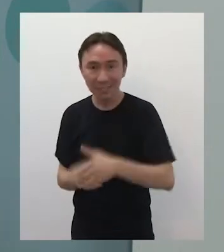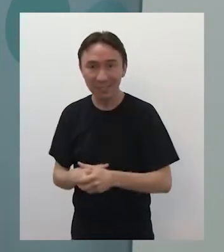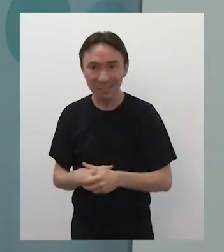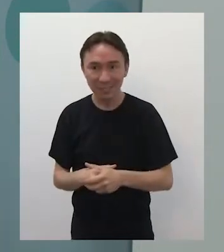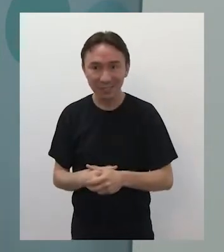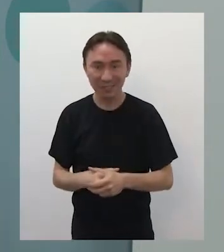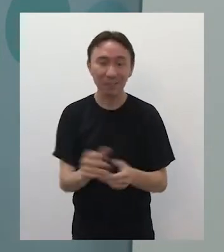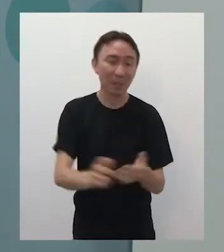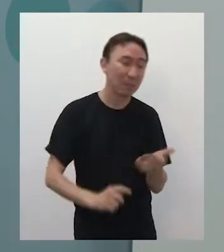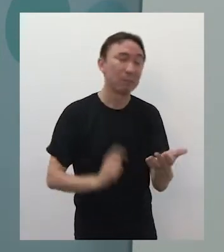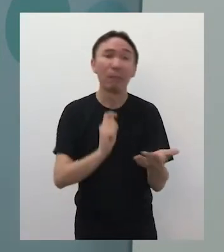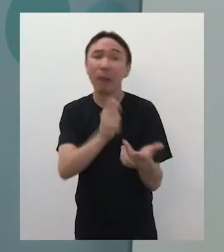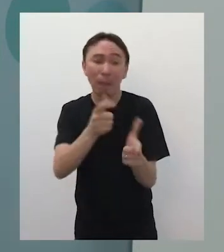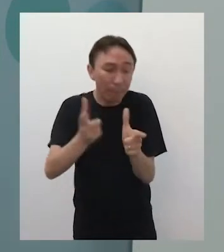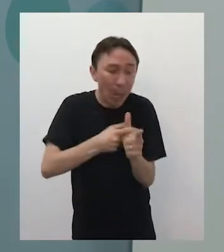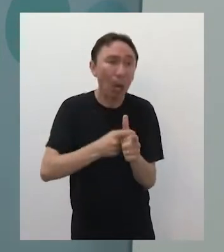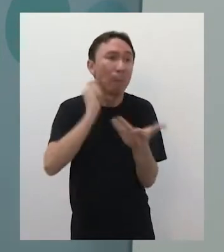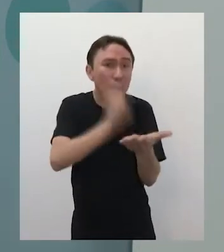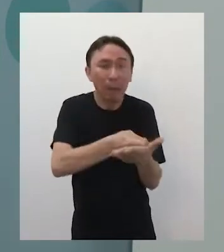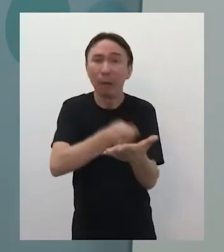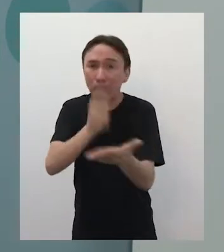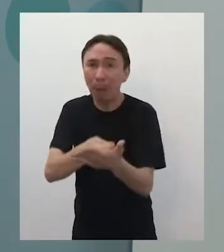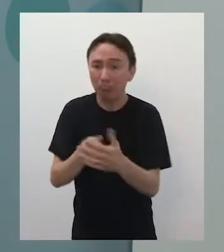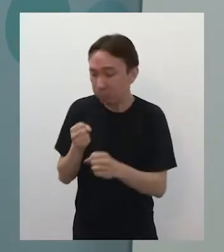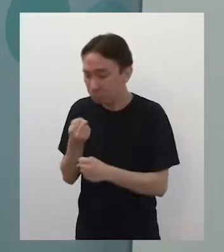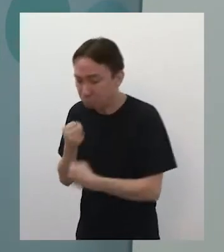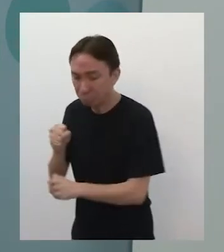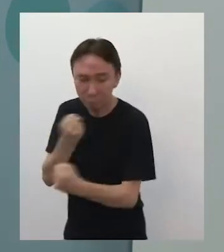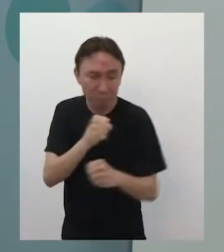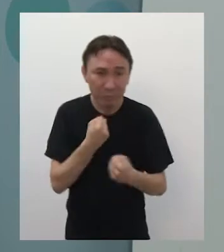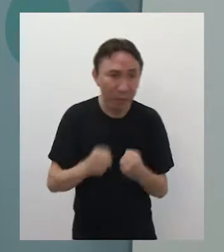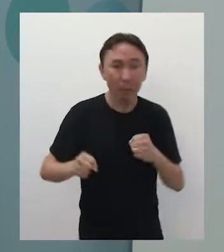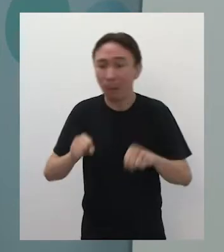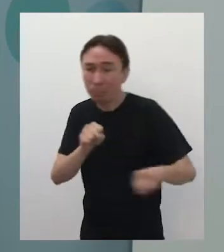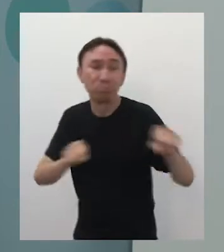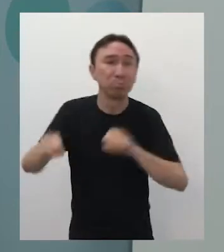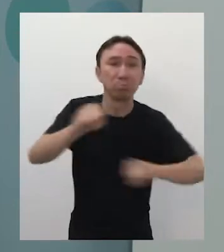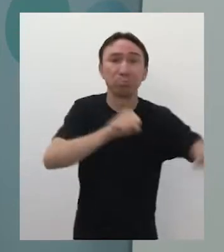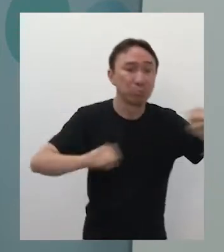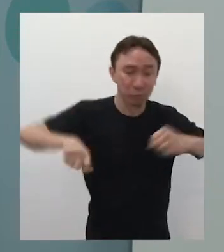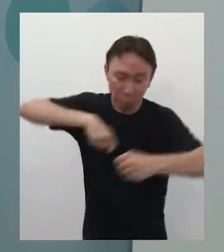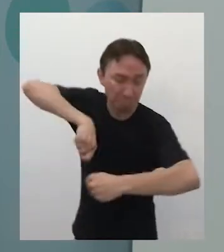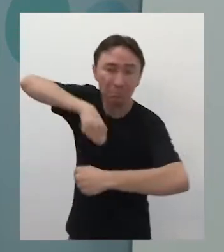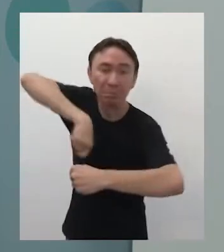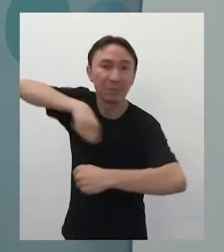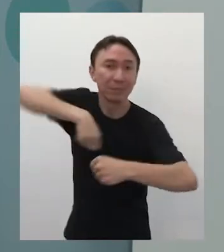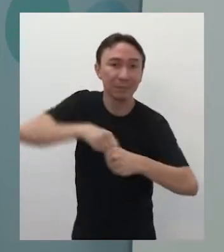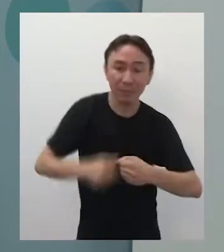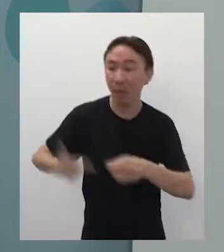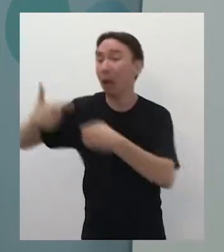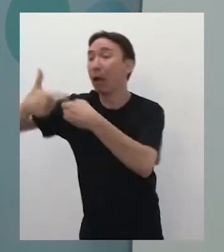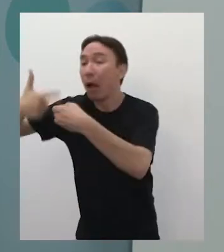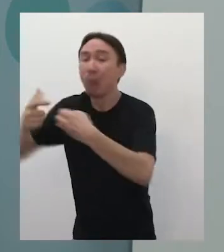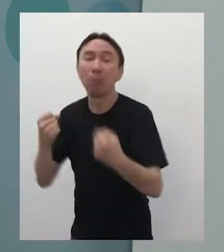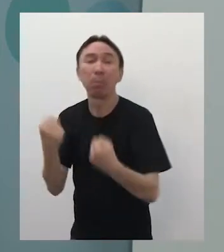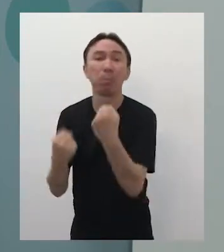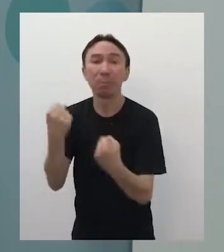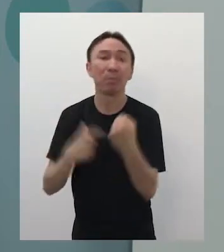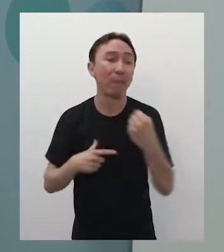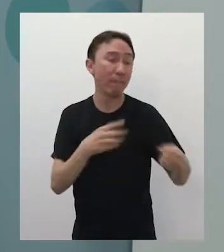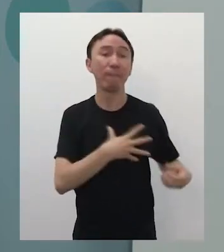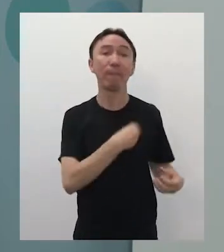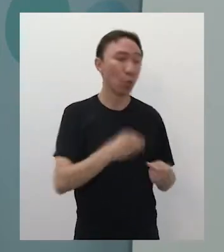sentiu uma pontinha de desespero diante dos inúmeros compromissos, deveres e certas